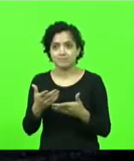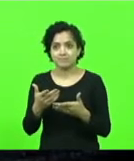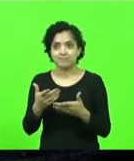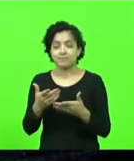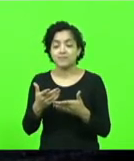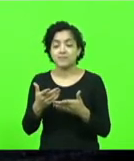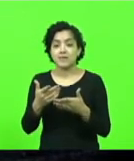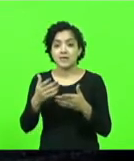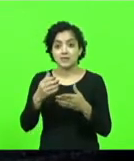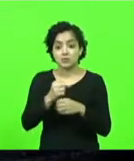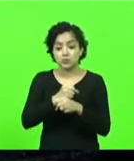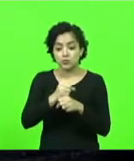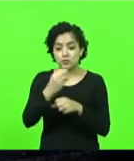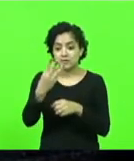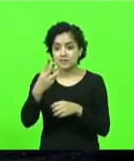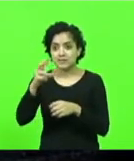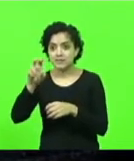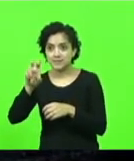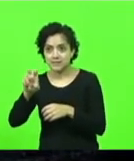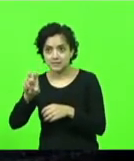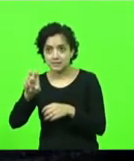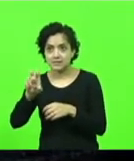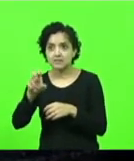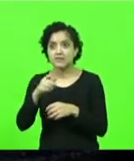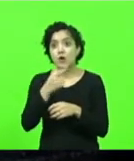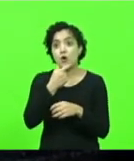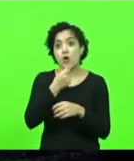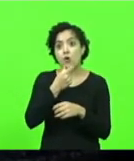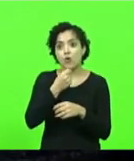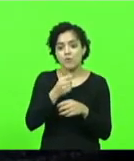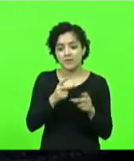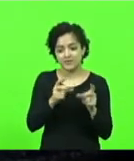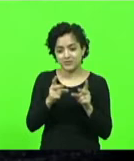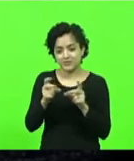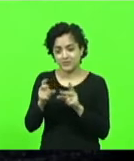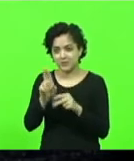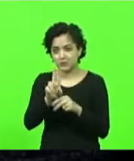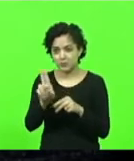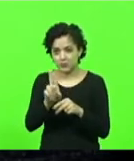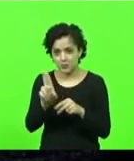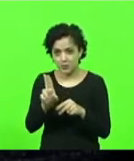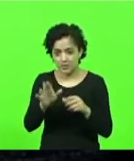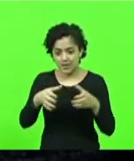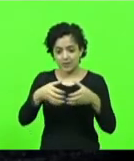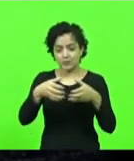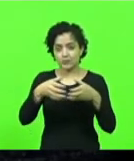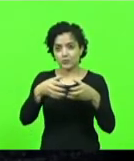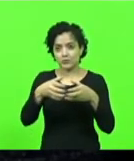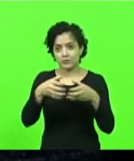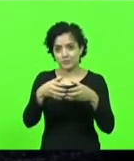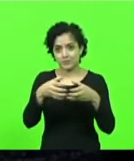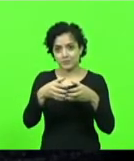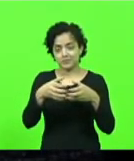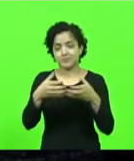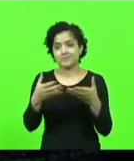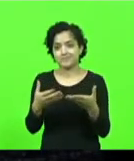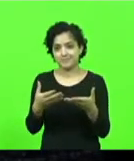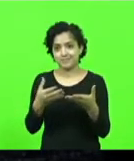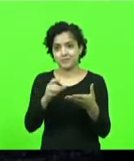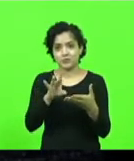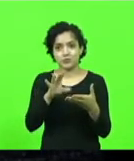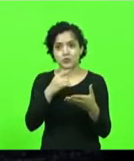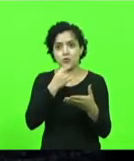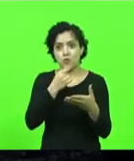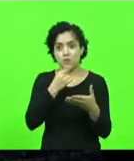35 anos se chamava homem de vendas e era um Clube do Bolinha além da